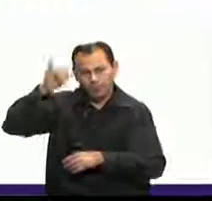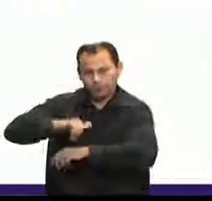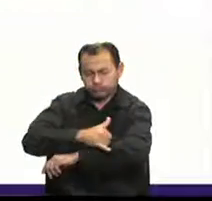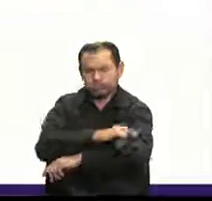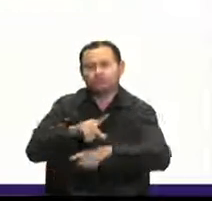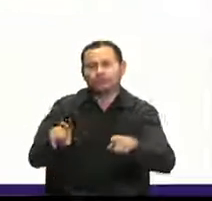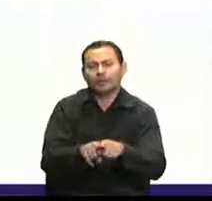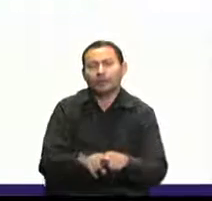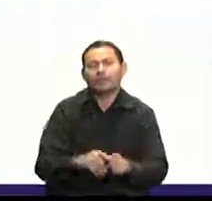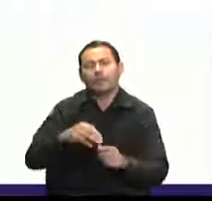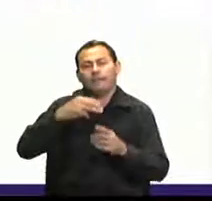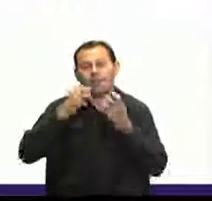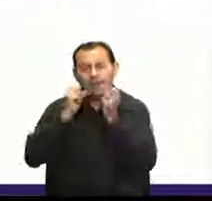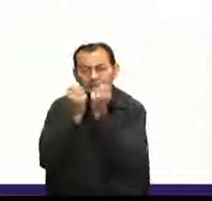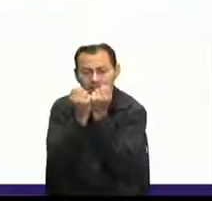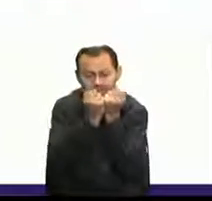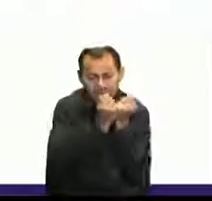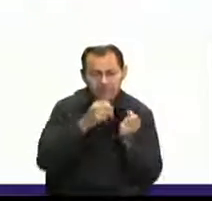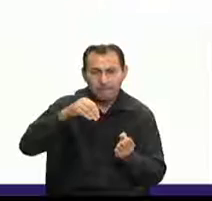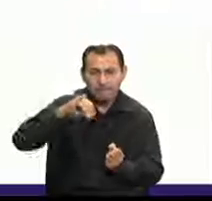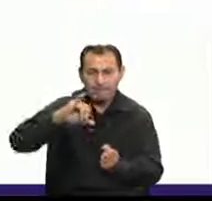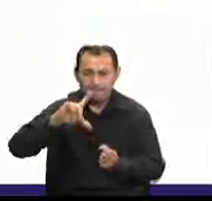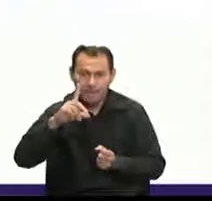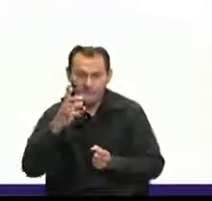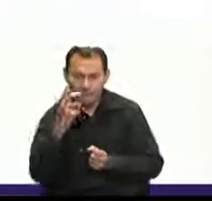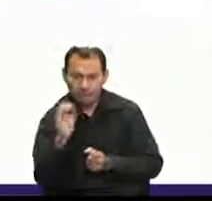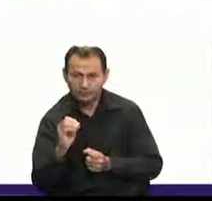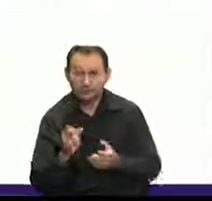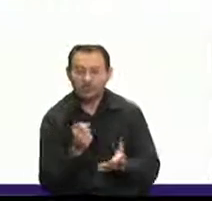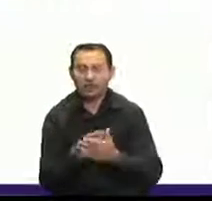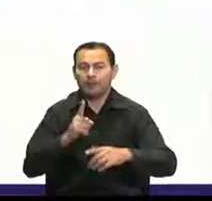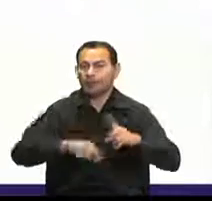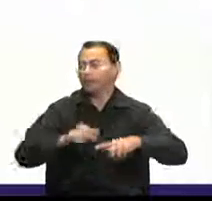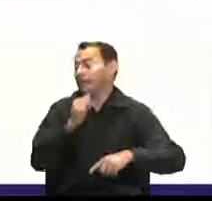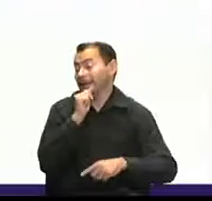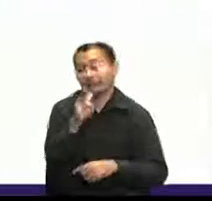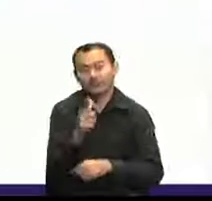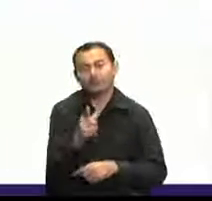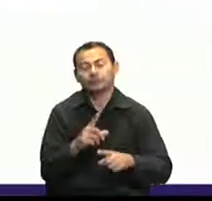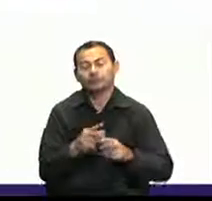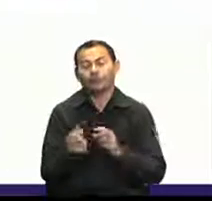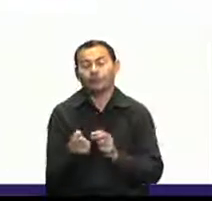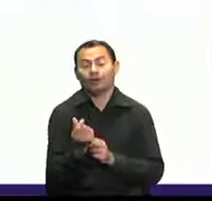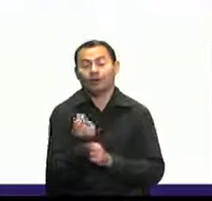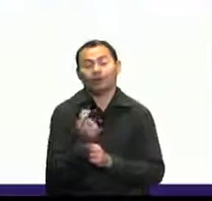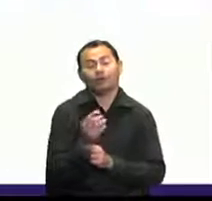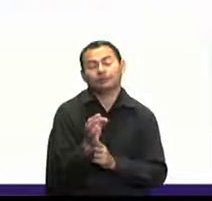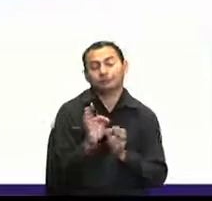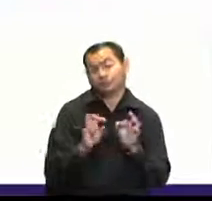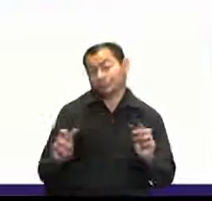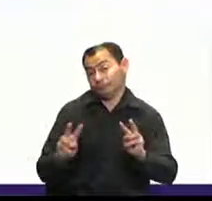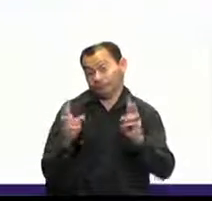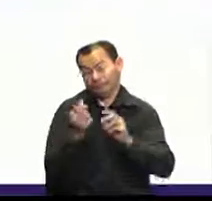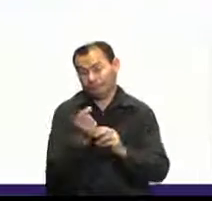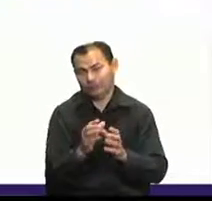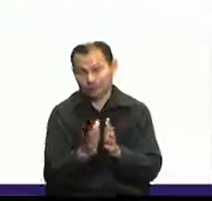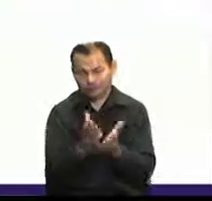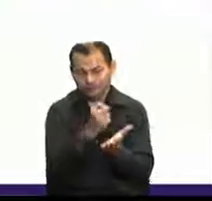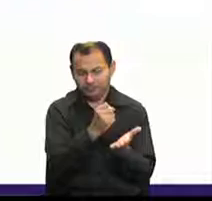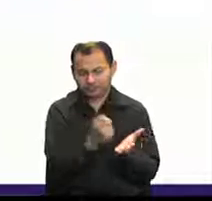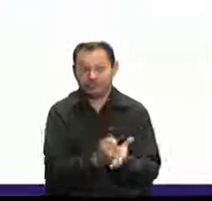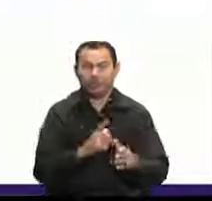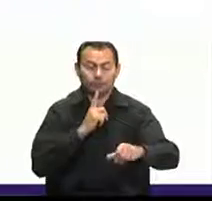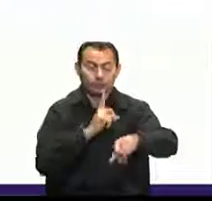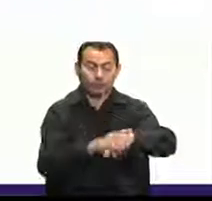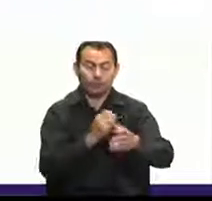vão comprar no mercado futuro significa comprar uma mercadoria que ainda não existe por um preço pré determinado então nesses contratos existe um